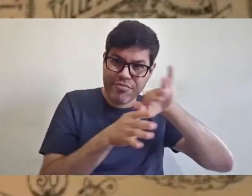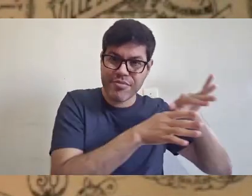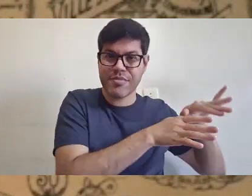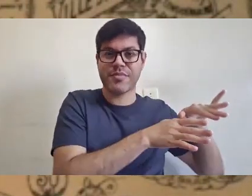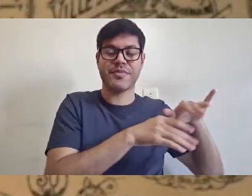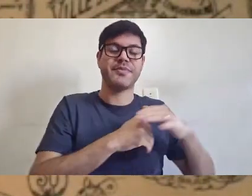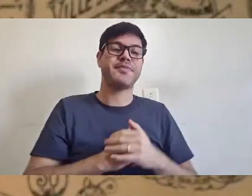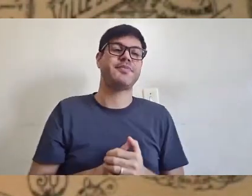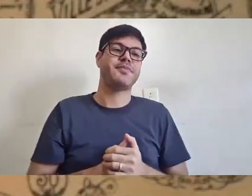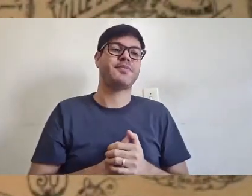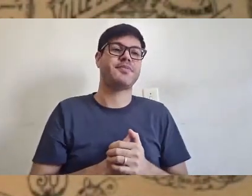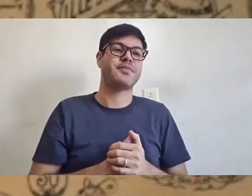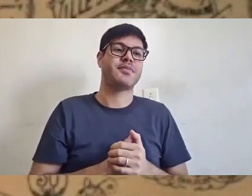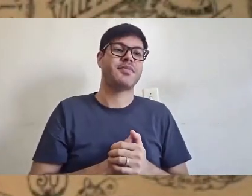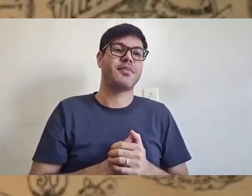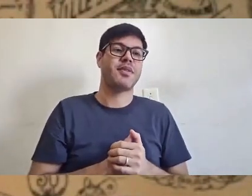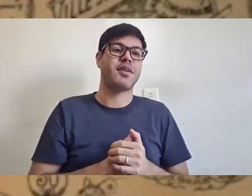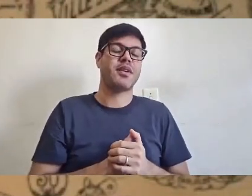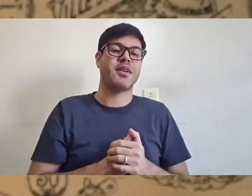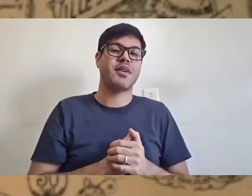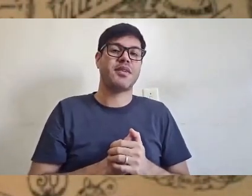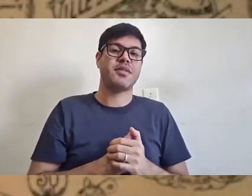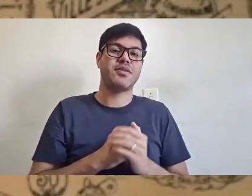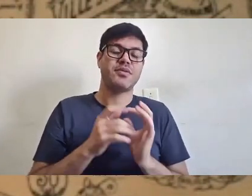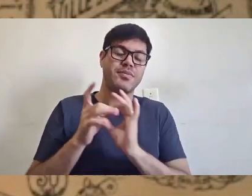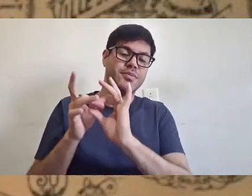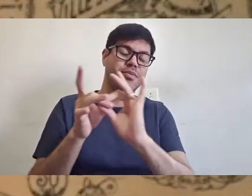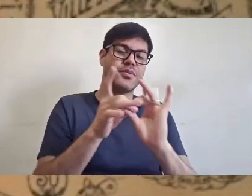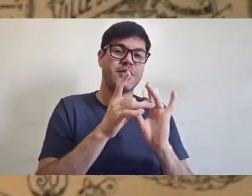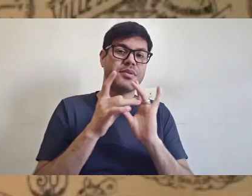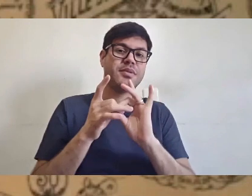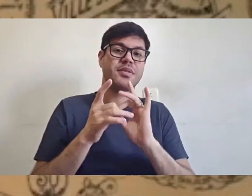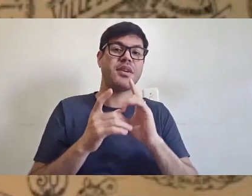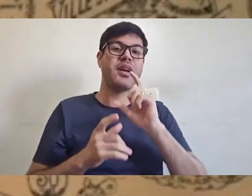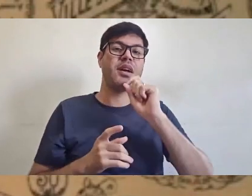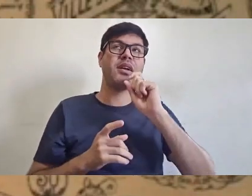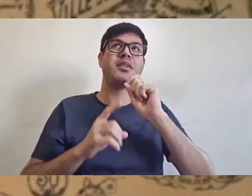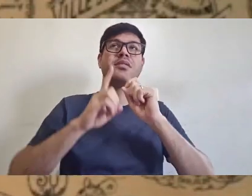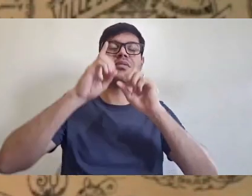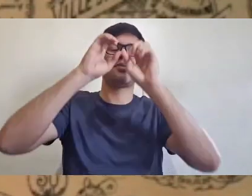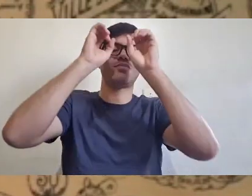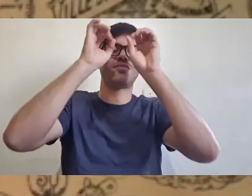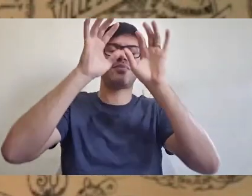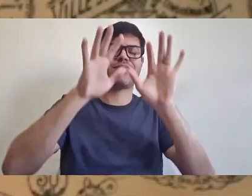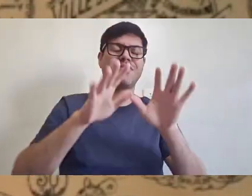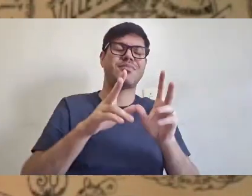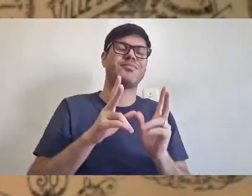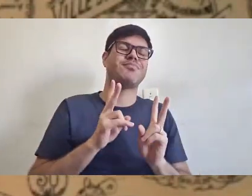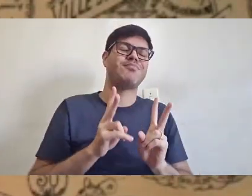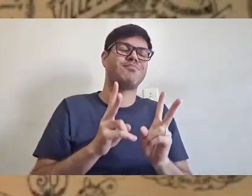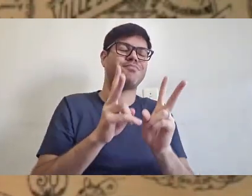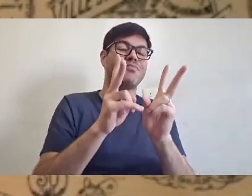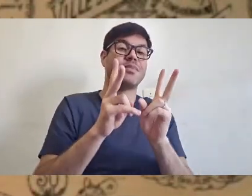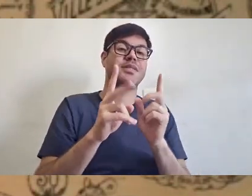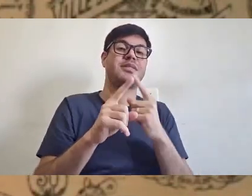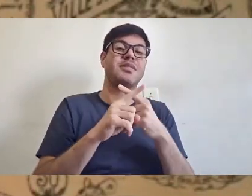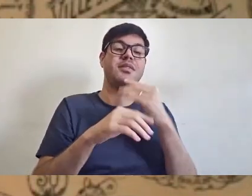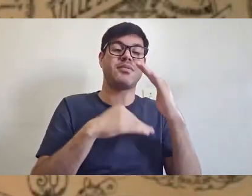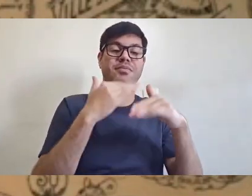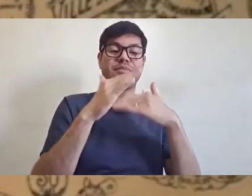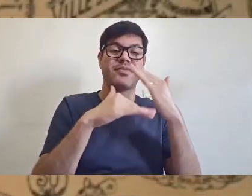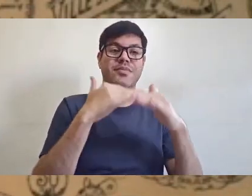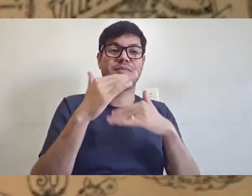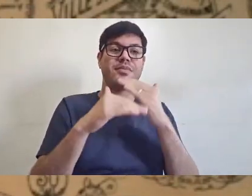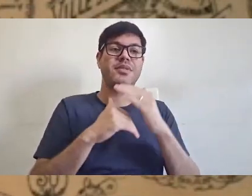diferenças e puxarmos todos no mesmo sentido. Araras é uma cidade abençoada e